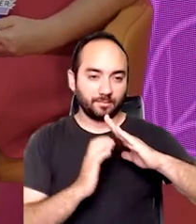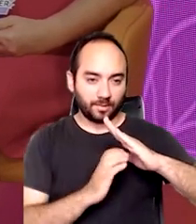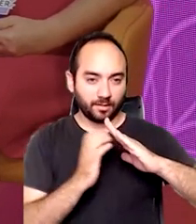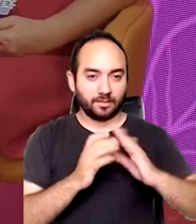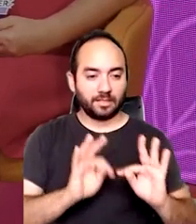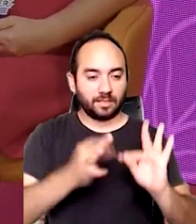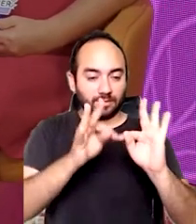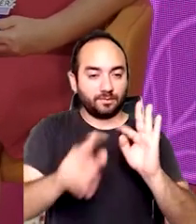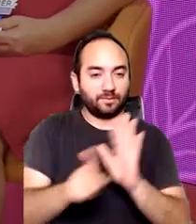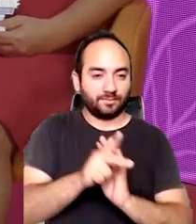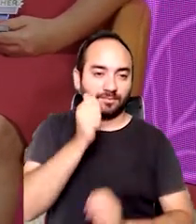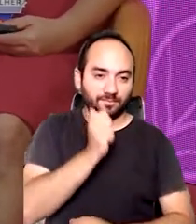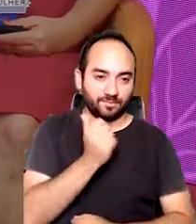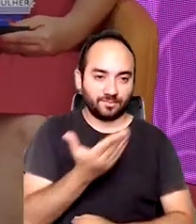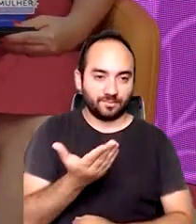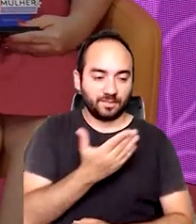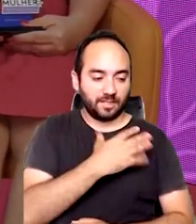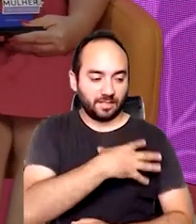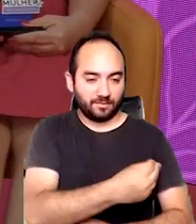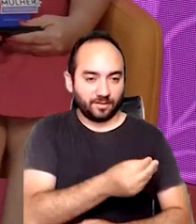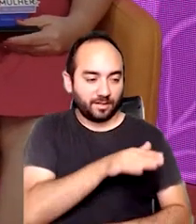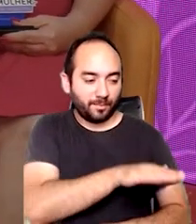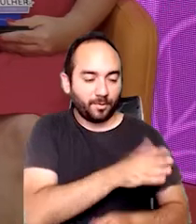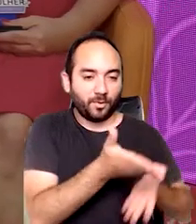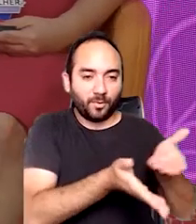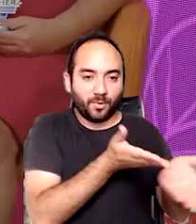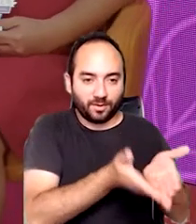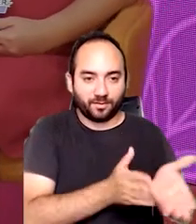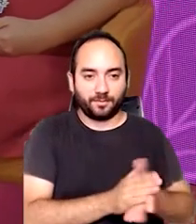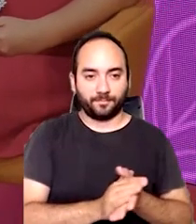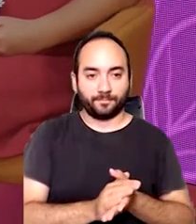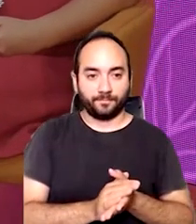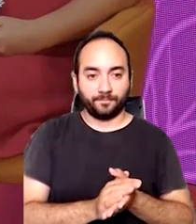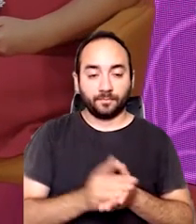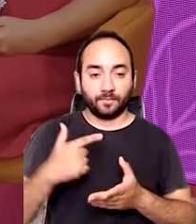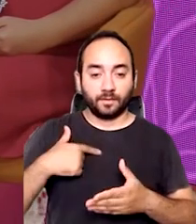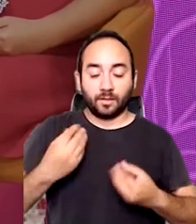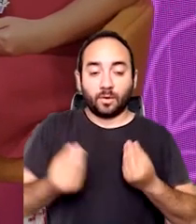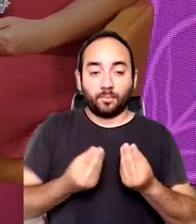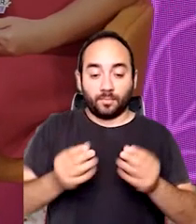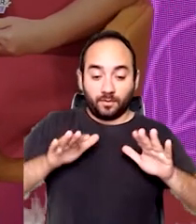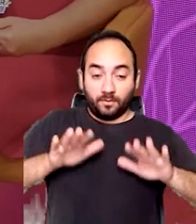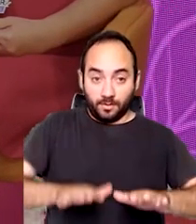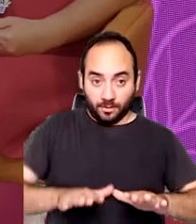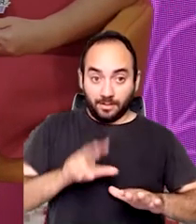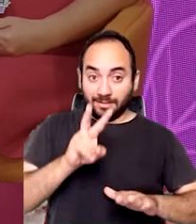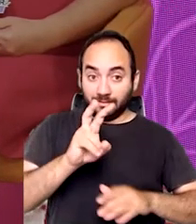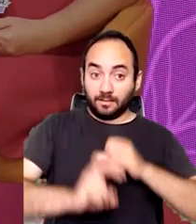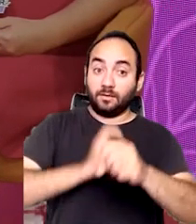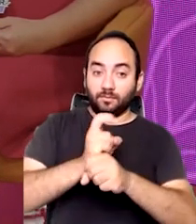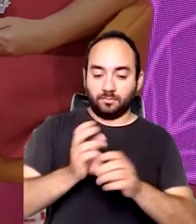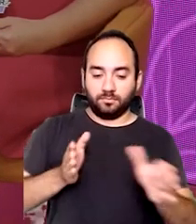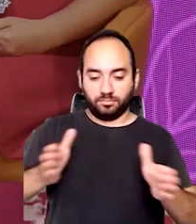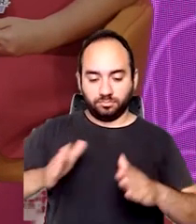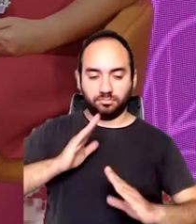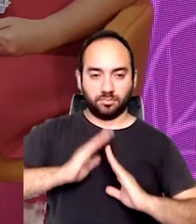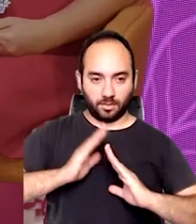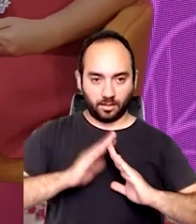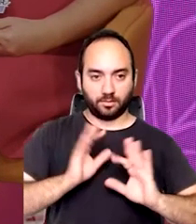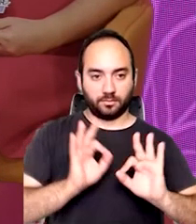de empresa de Tecnologia de mulher com criança pequena feito em casa fiquei em casa durante 5 anos